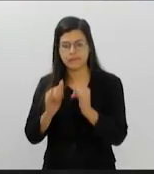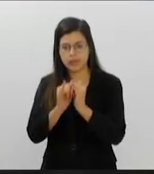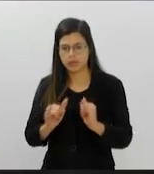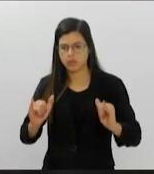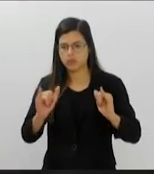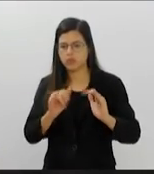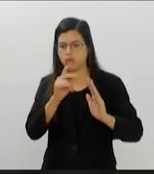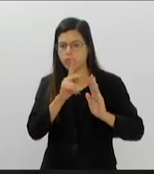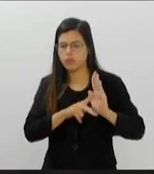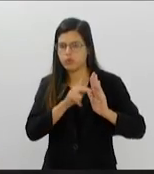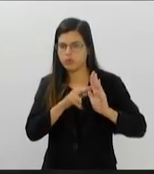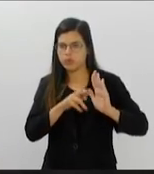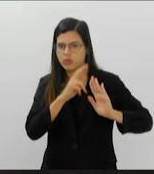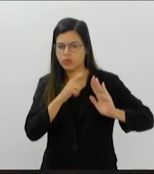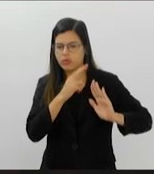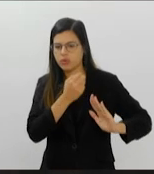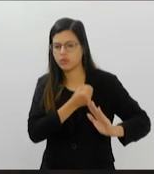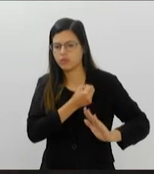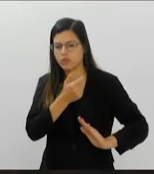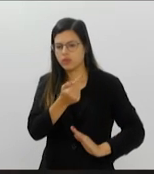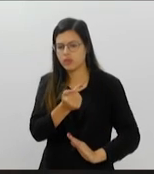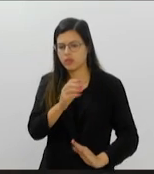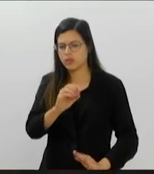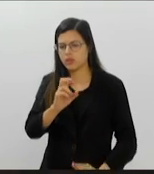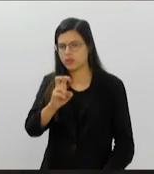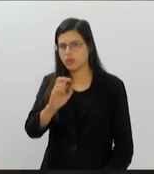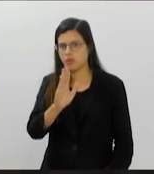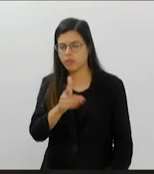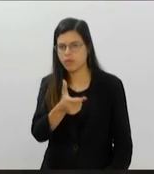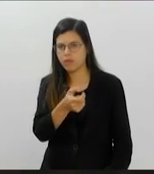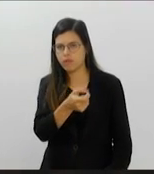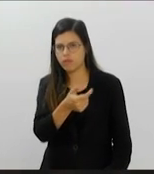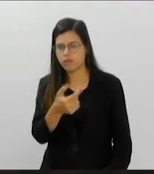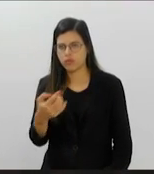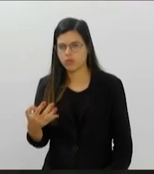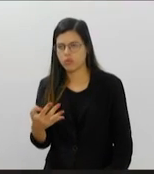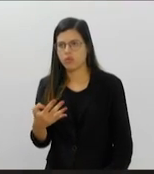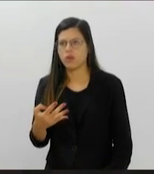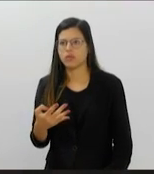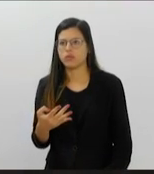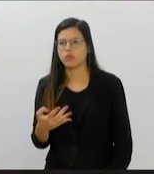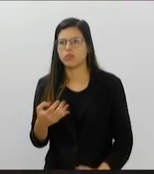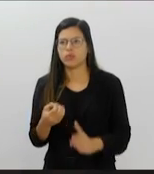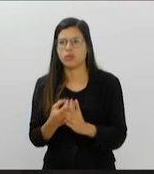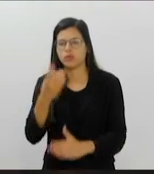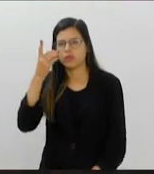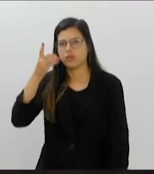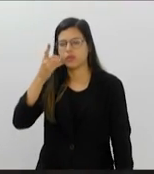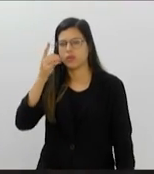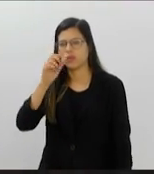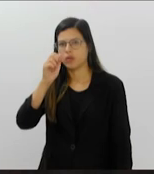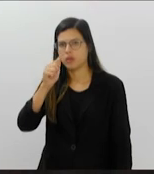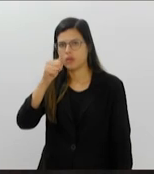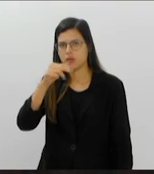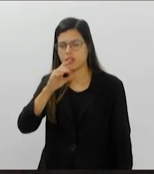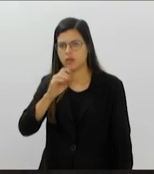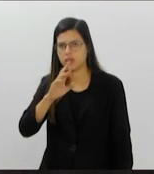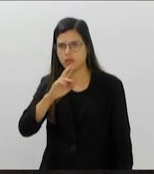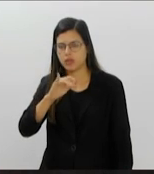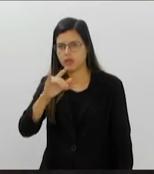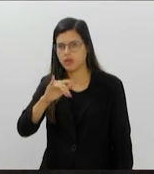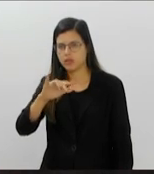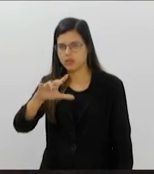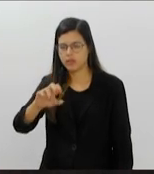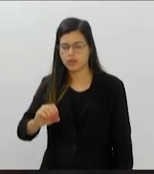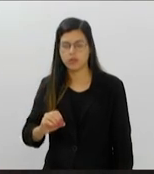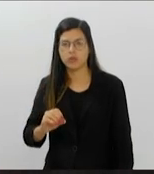Anuncio o projeto de resolução número 705 de 2024, de autoria do deputado Andrezinho Siciliano,